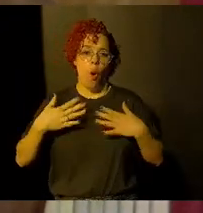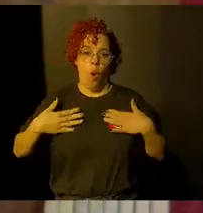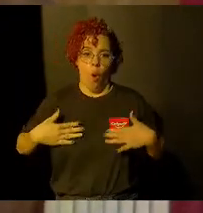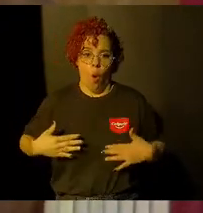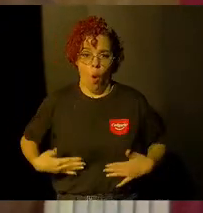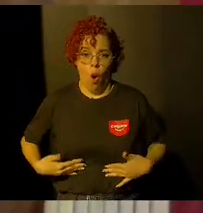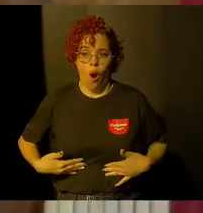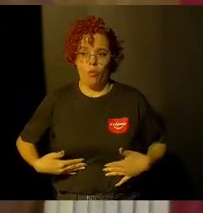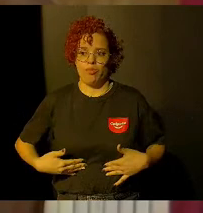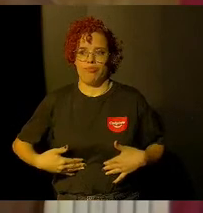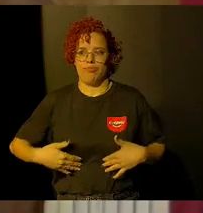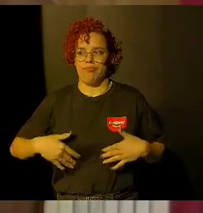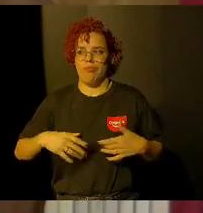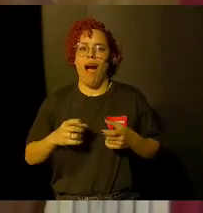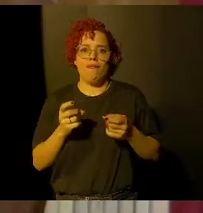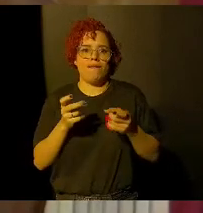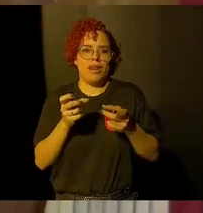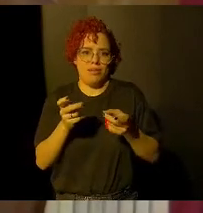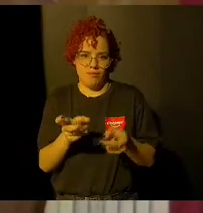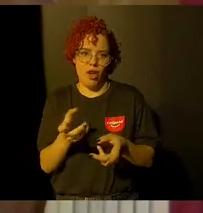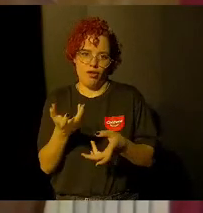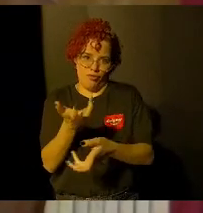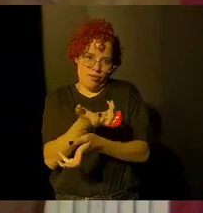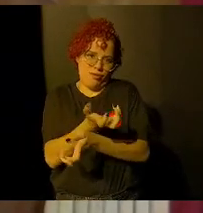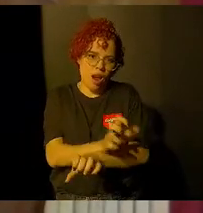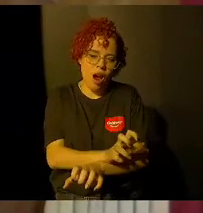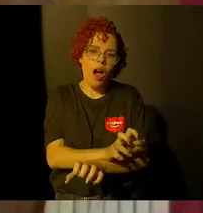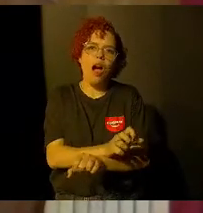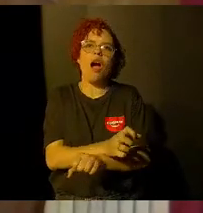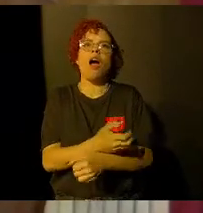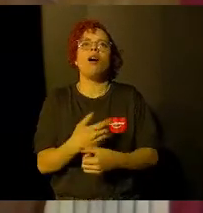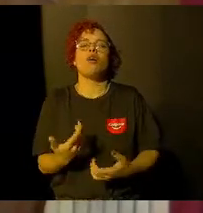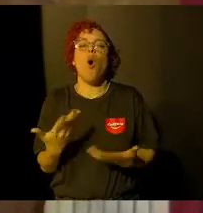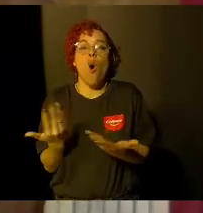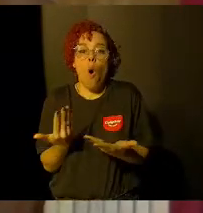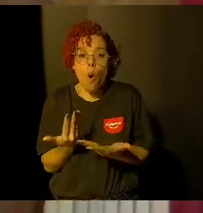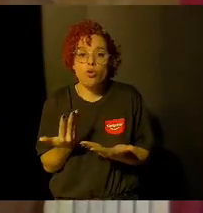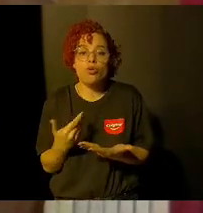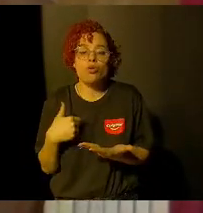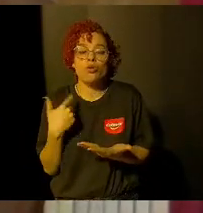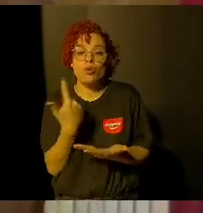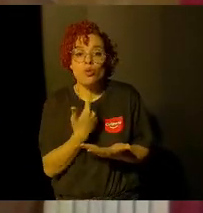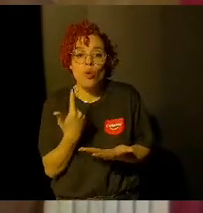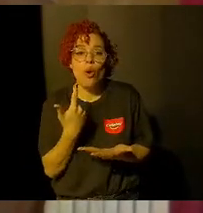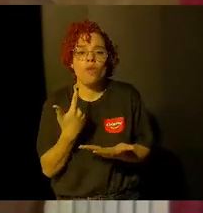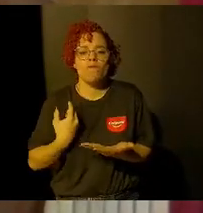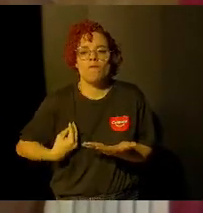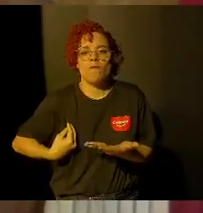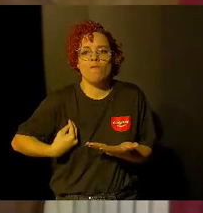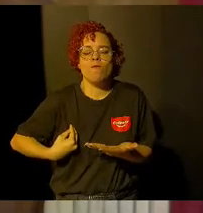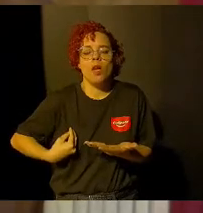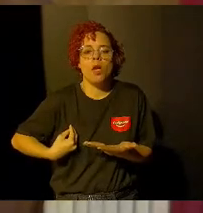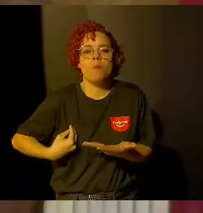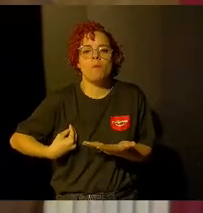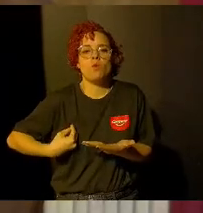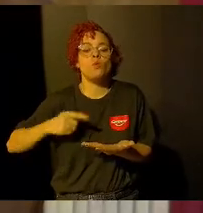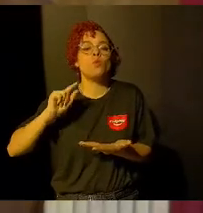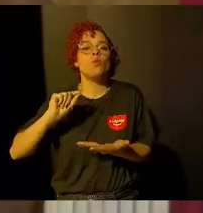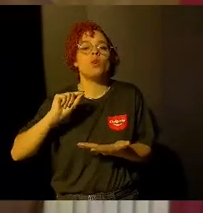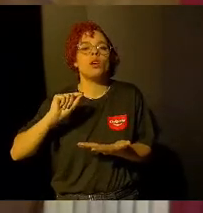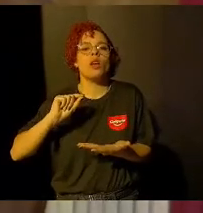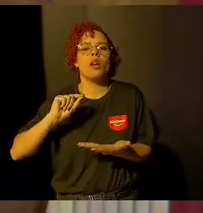objeto ficou tão forte que hoje a gente convive com o fato de que os meninos negros são assassinados na rua